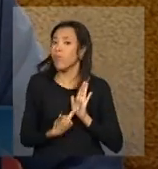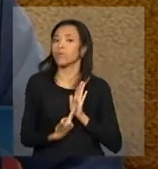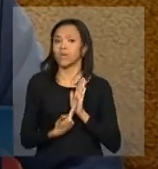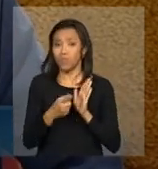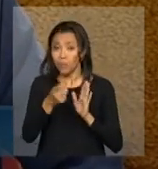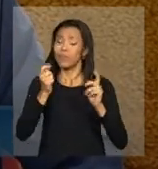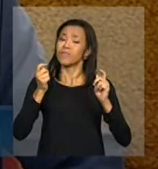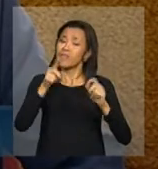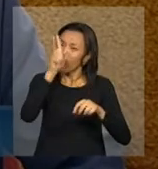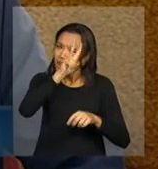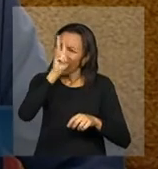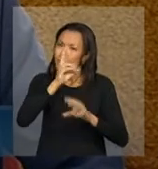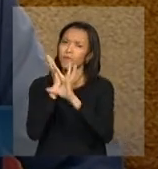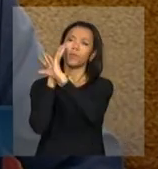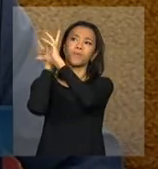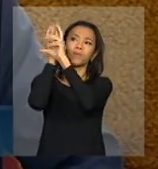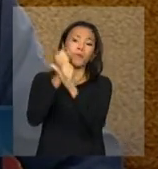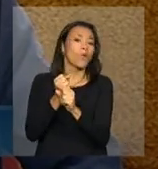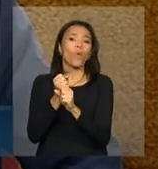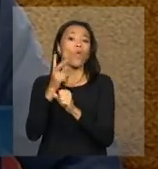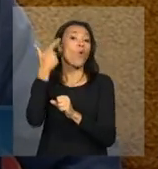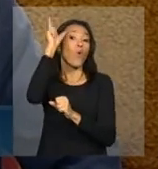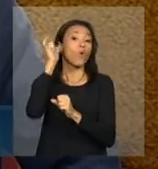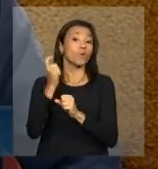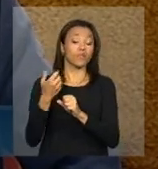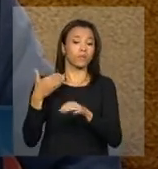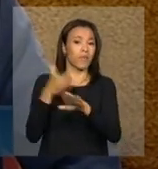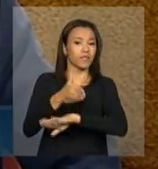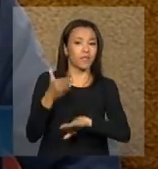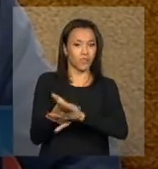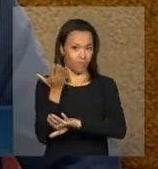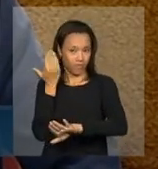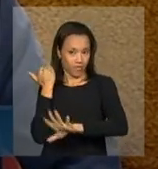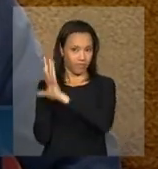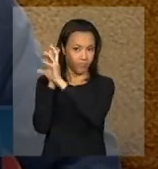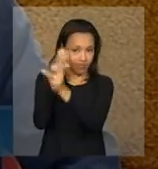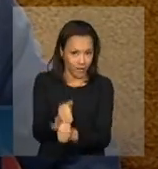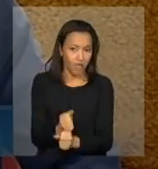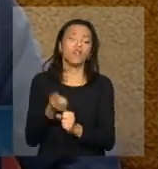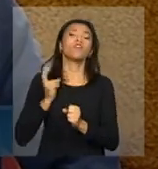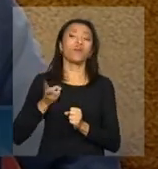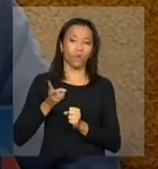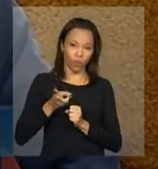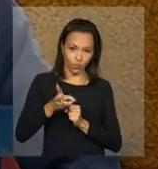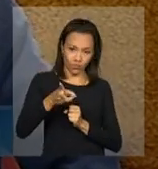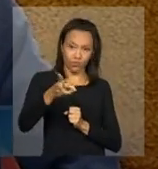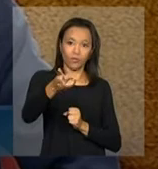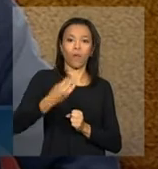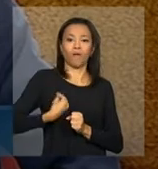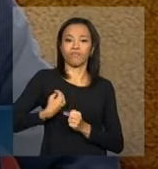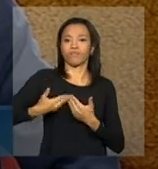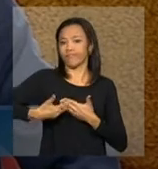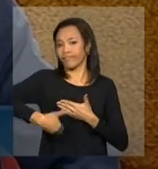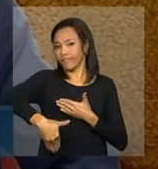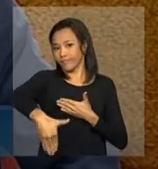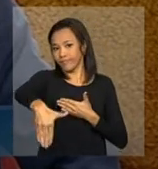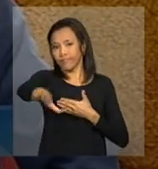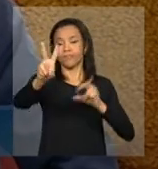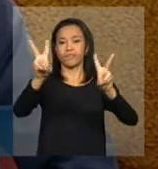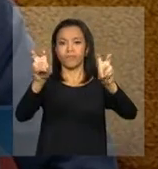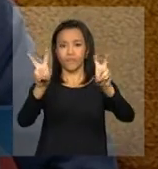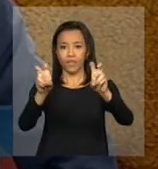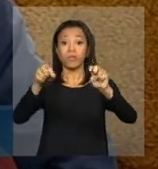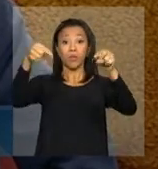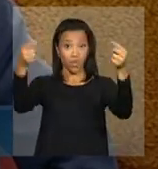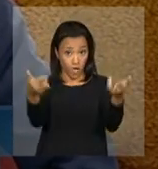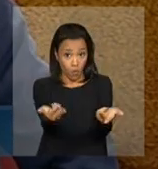essa articulação com os outros espaços participativos que já existem e que vão continuar existindo e atuando para incidir em temas, inclusive,